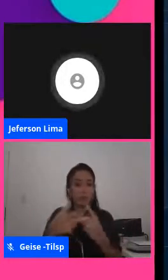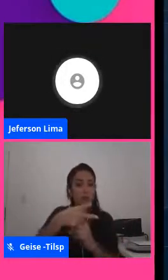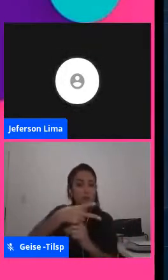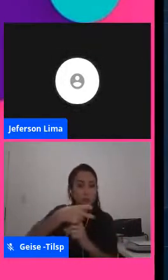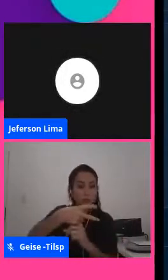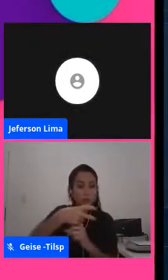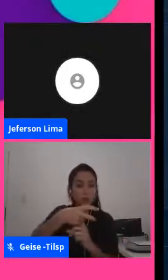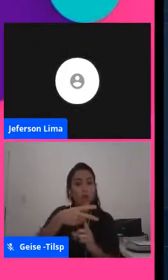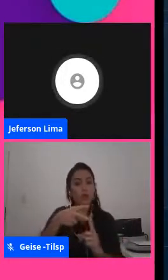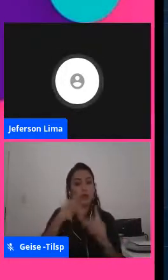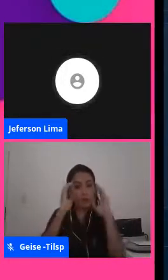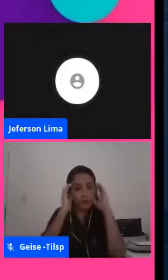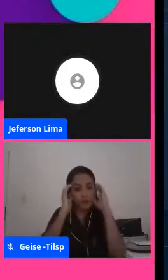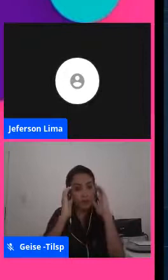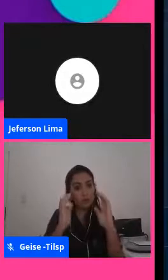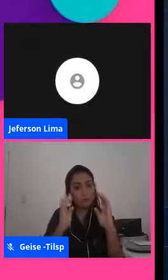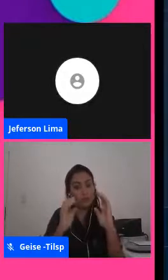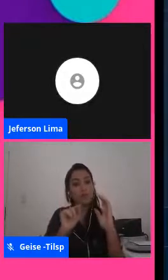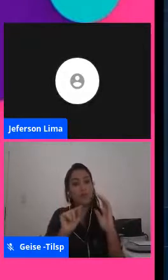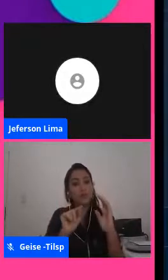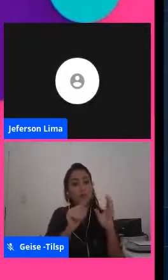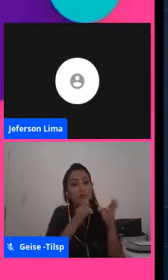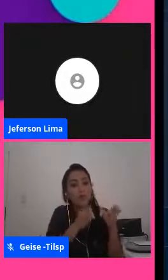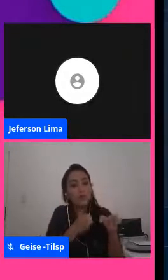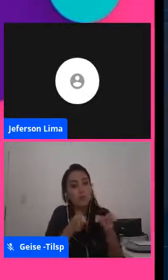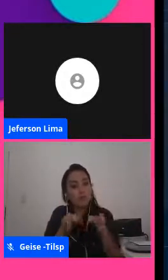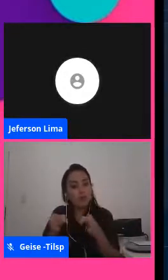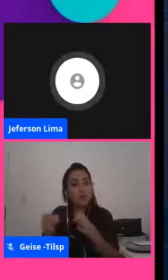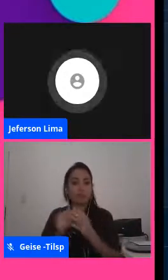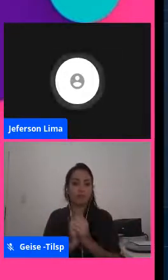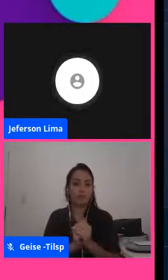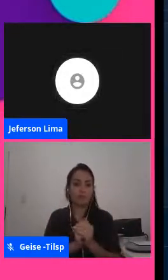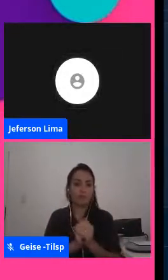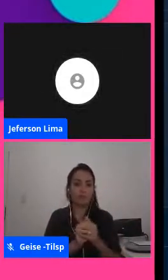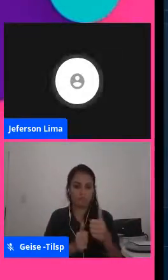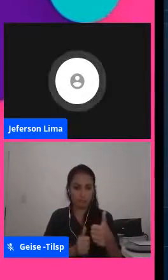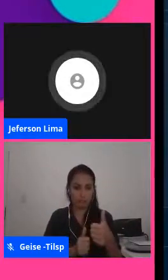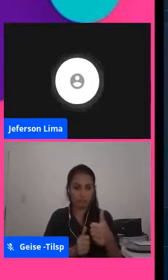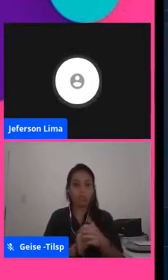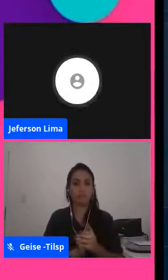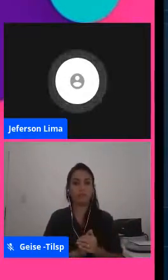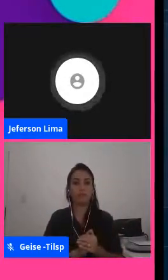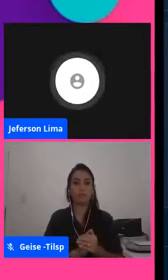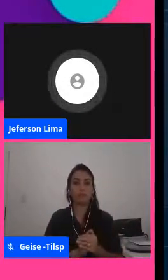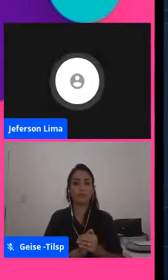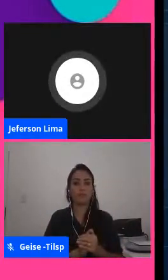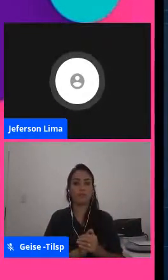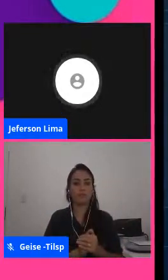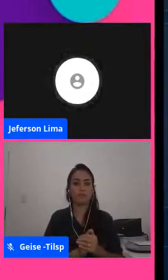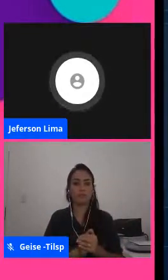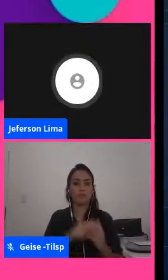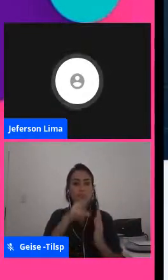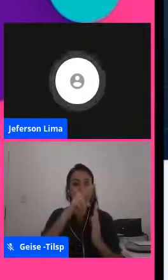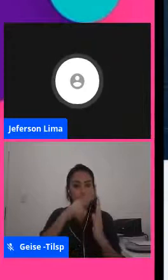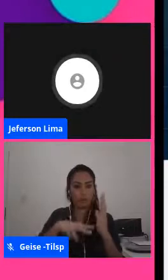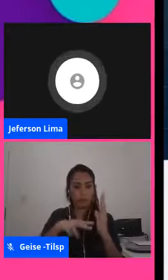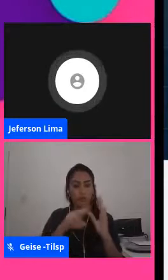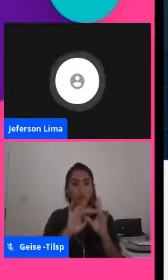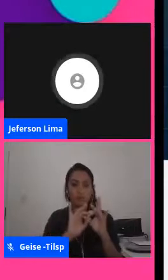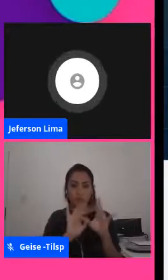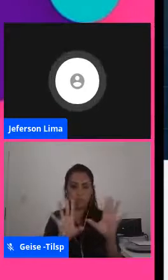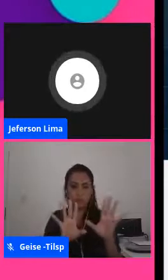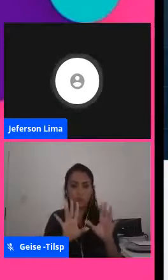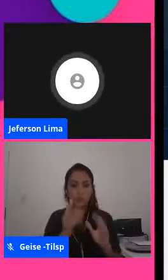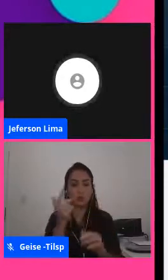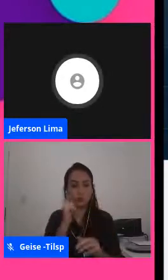vai seguir esse padrão. Certinho? Então, vamos lá, ó. te permitiu a leitura, porém, sem te tentar